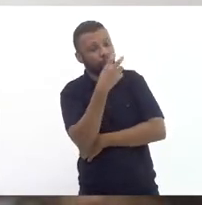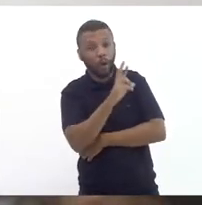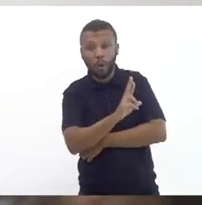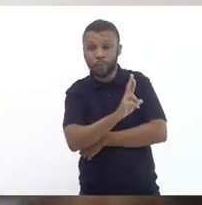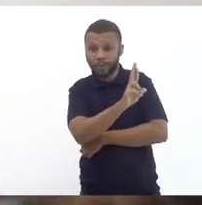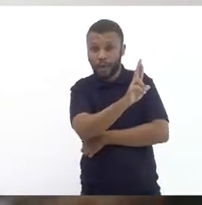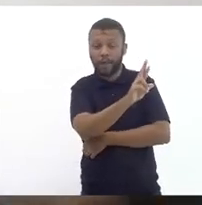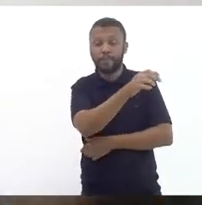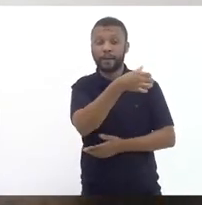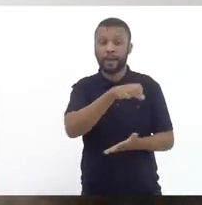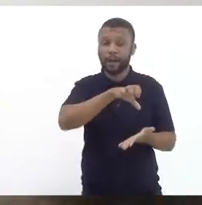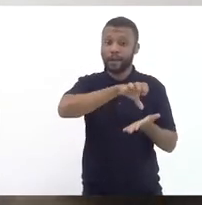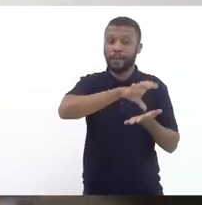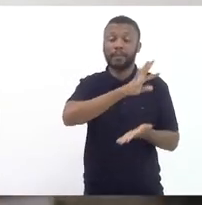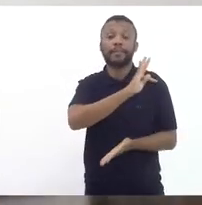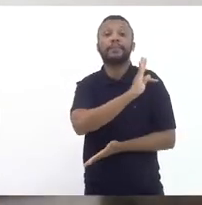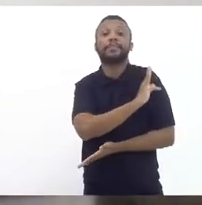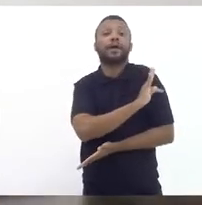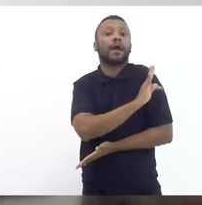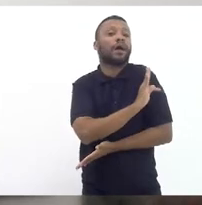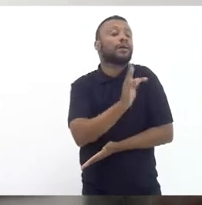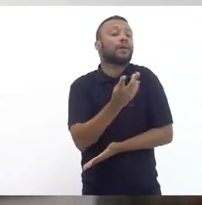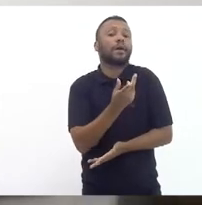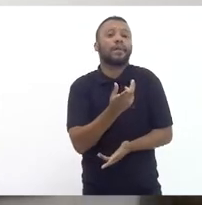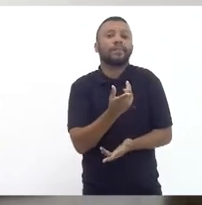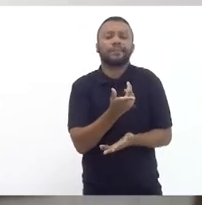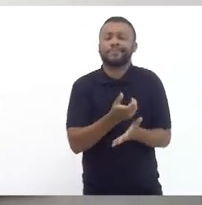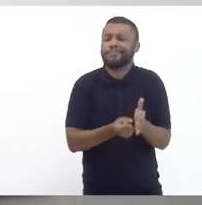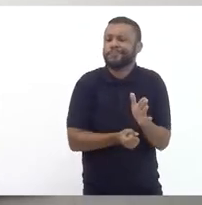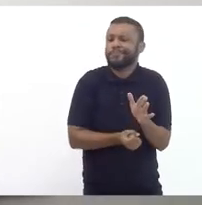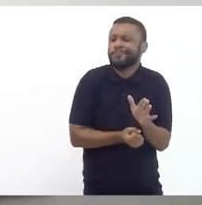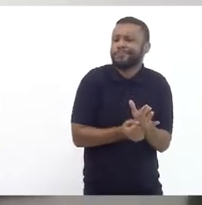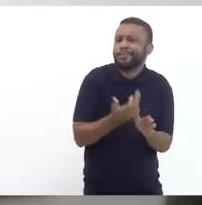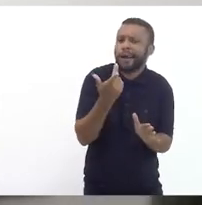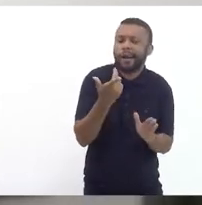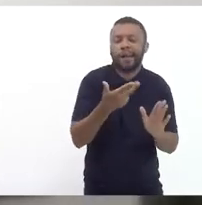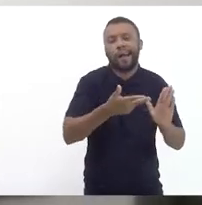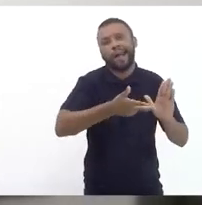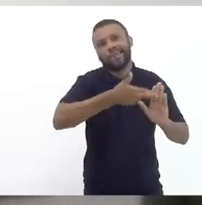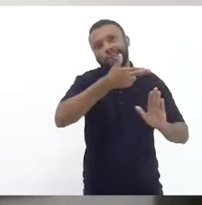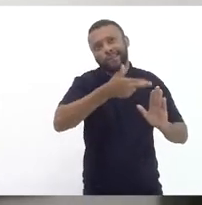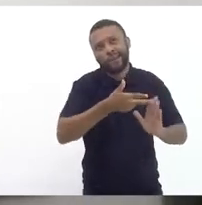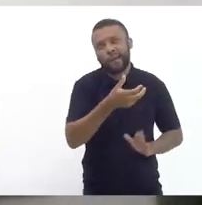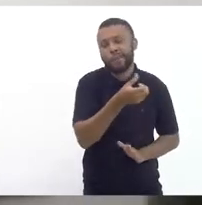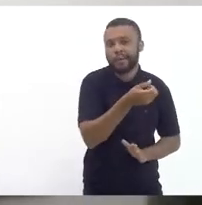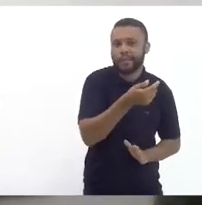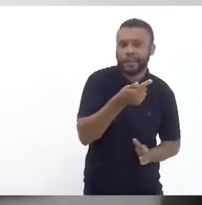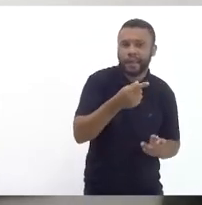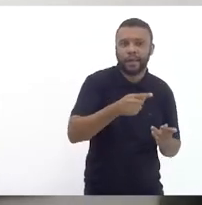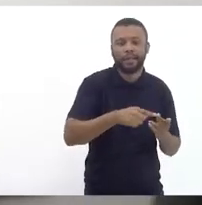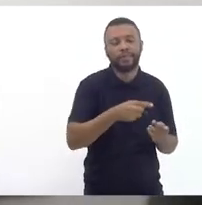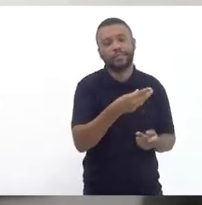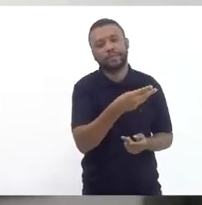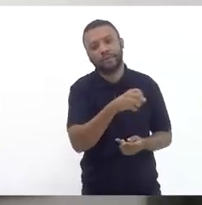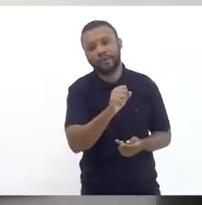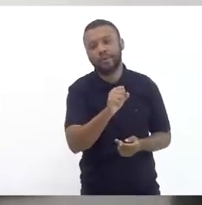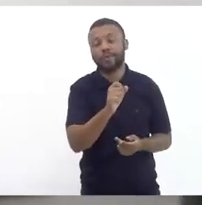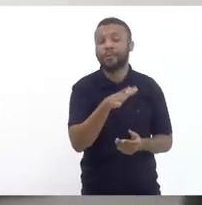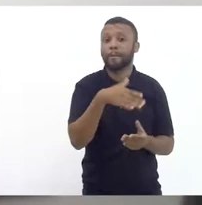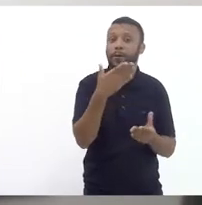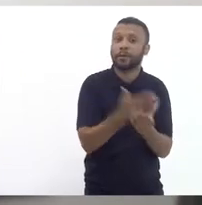Câmara Técnica, ele cita inúmeras resoluções. Resolução 67, 38, processo 62.